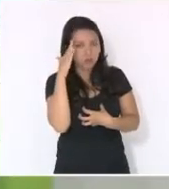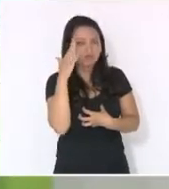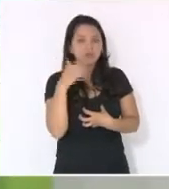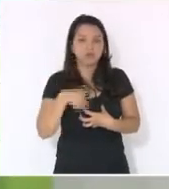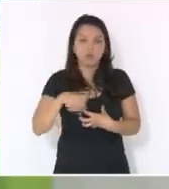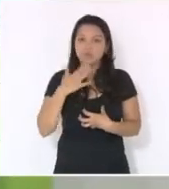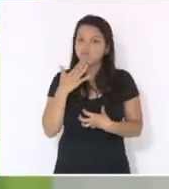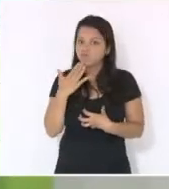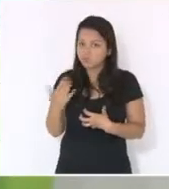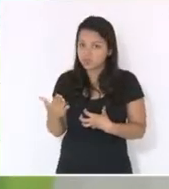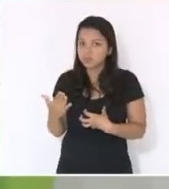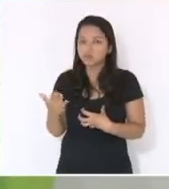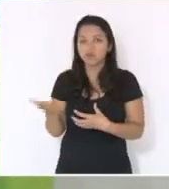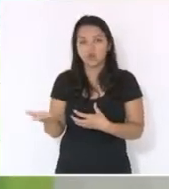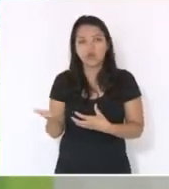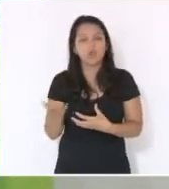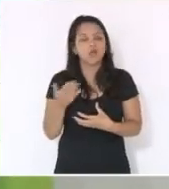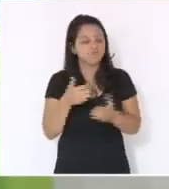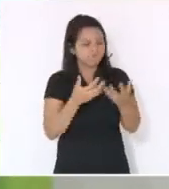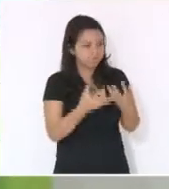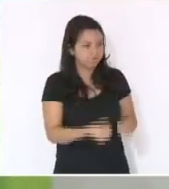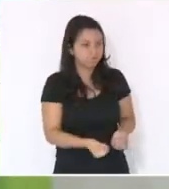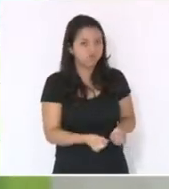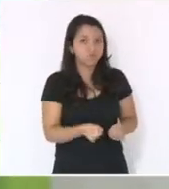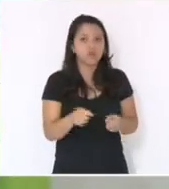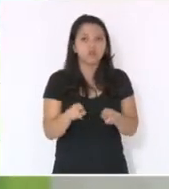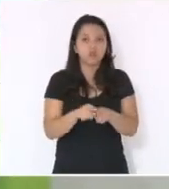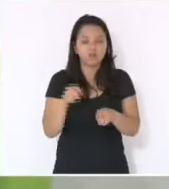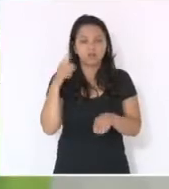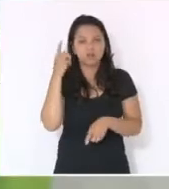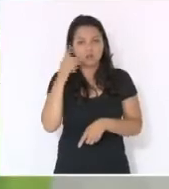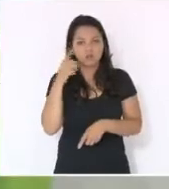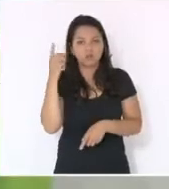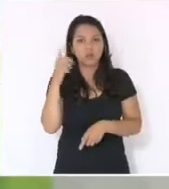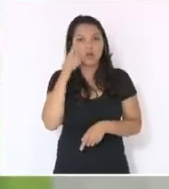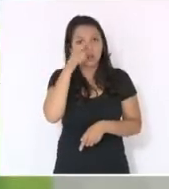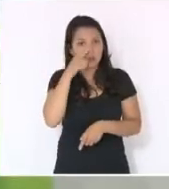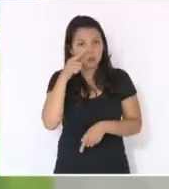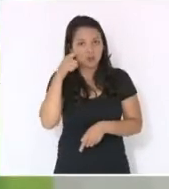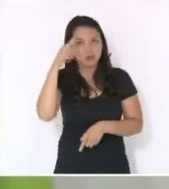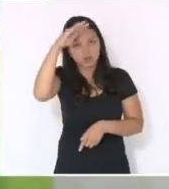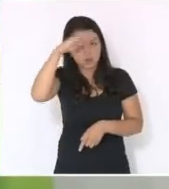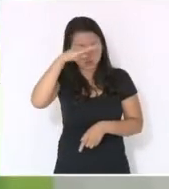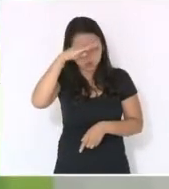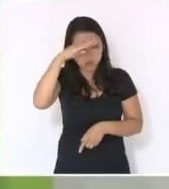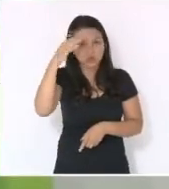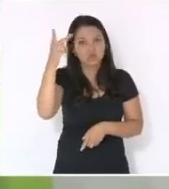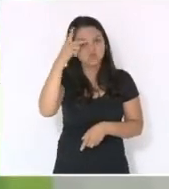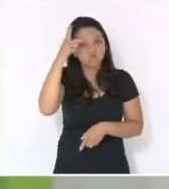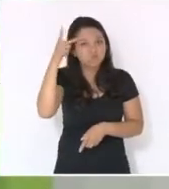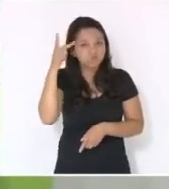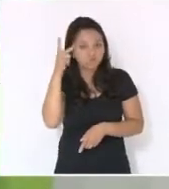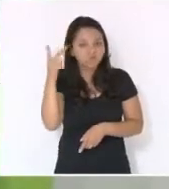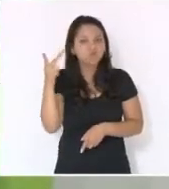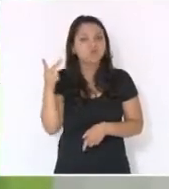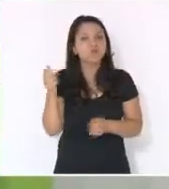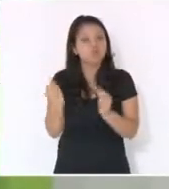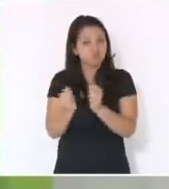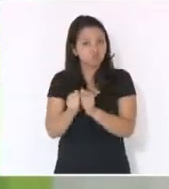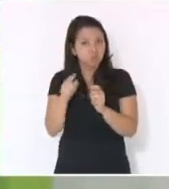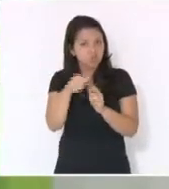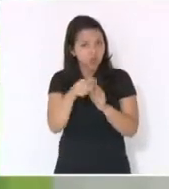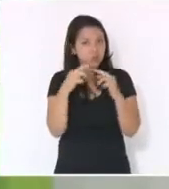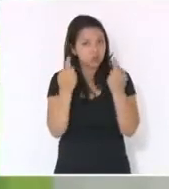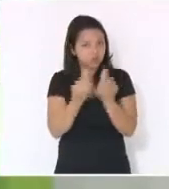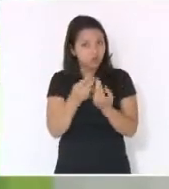Jean Kuma nos acompanhou também, o deputado Patrício Destro estava junto na reunião, deputado Patrício Destro. E a medida provisória já